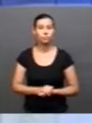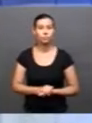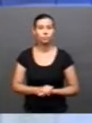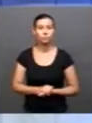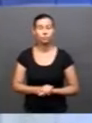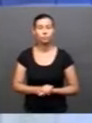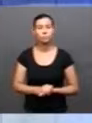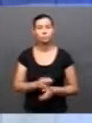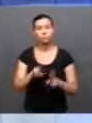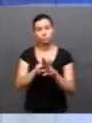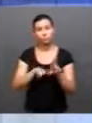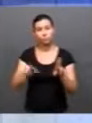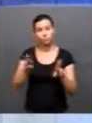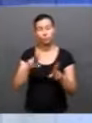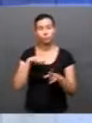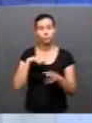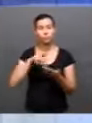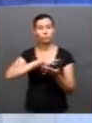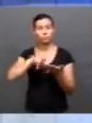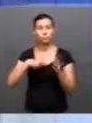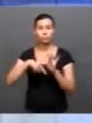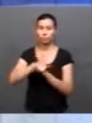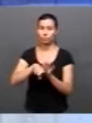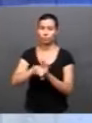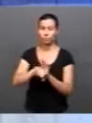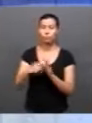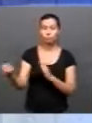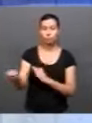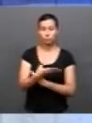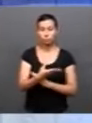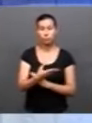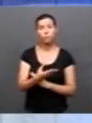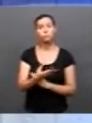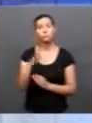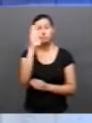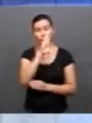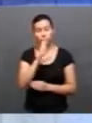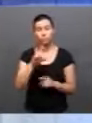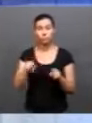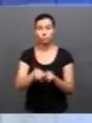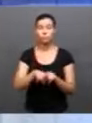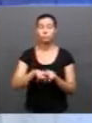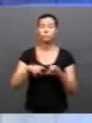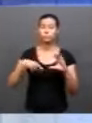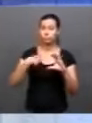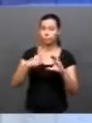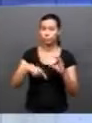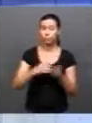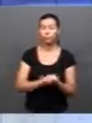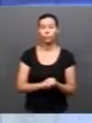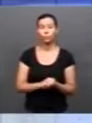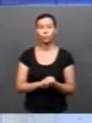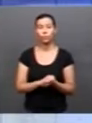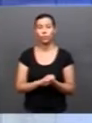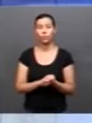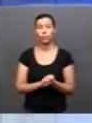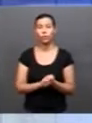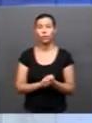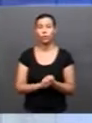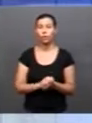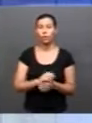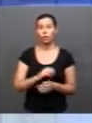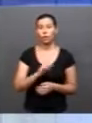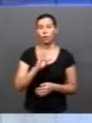A UFO possui várias pesquisas inéditas no Brasil e no mundo, e a TV Universitária tem se dedicado